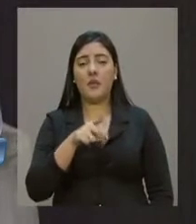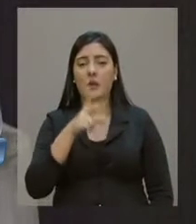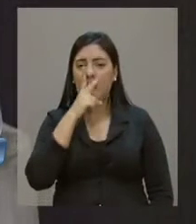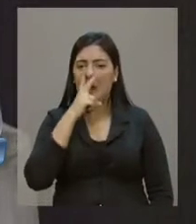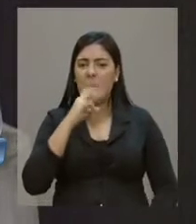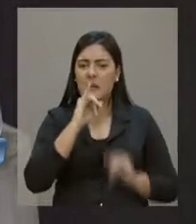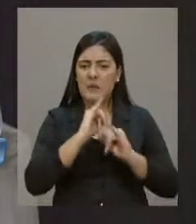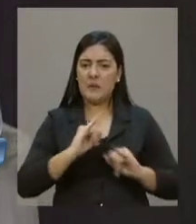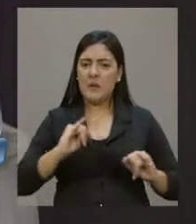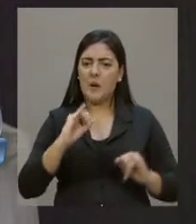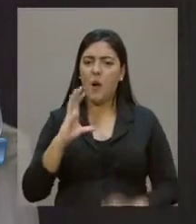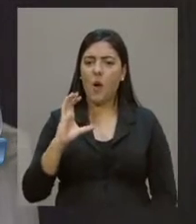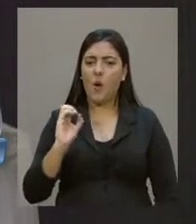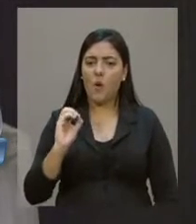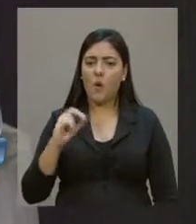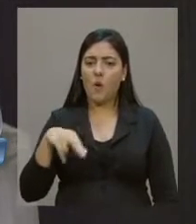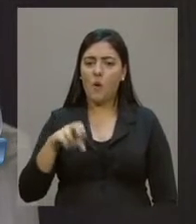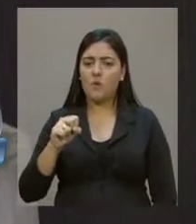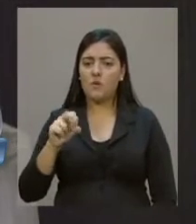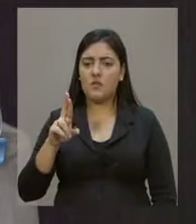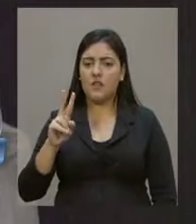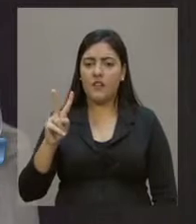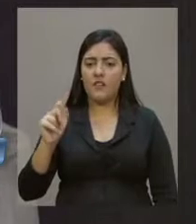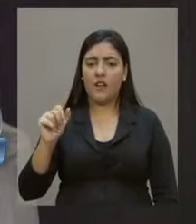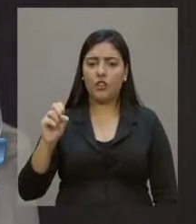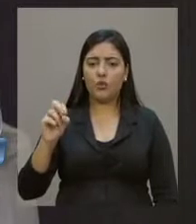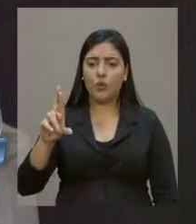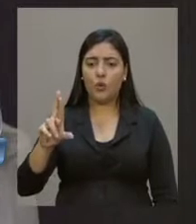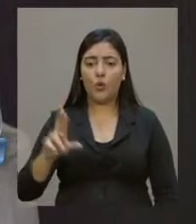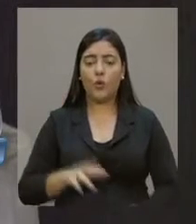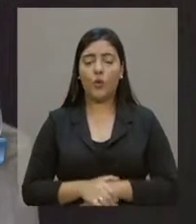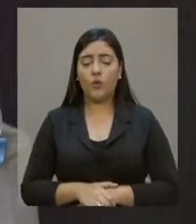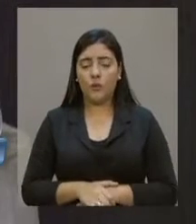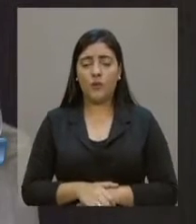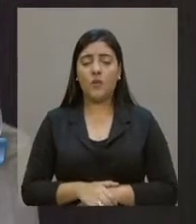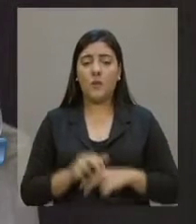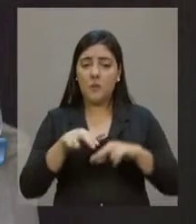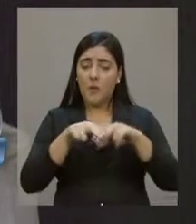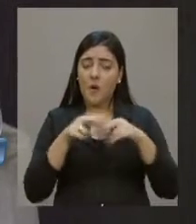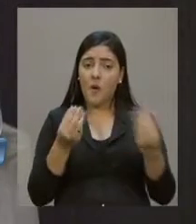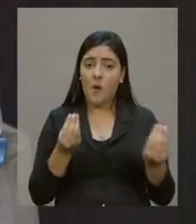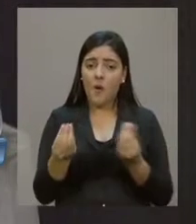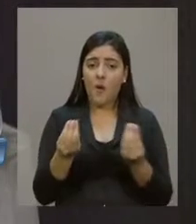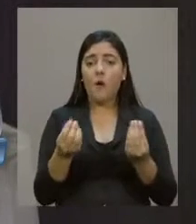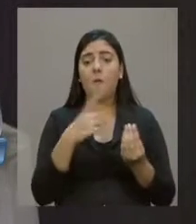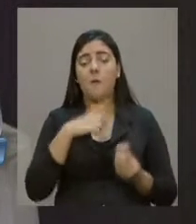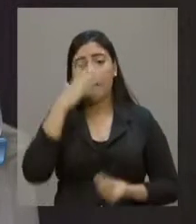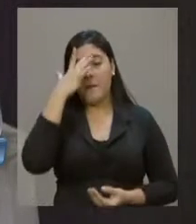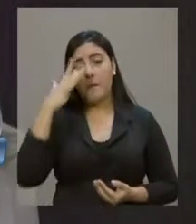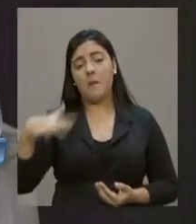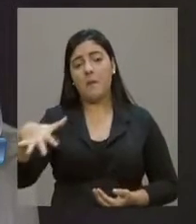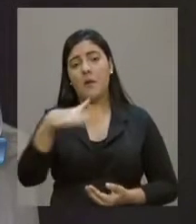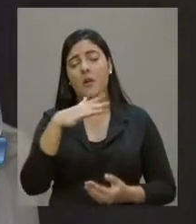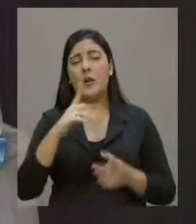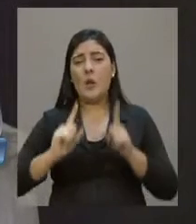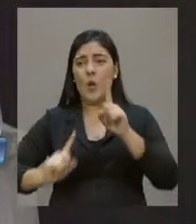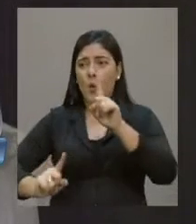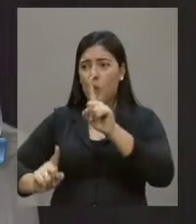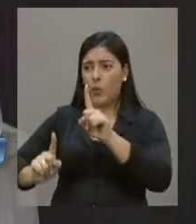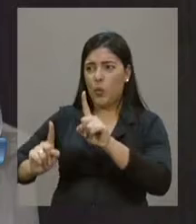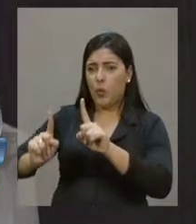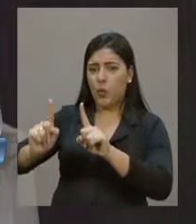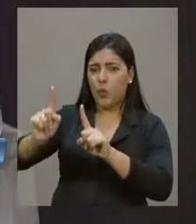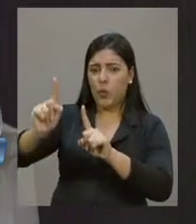polêmica conservadora que o fez presidente. Como os seus indicadores de popularidade decrescem, ele tem